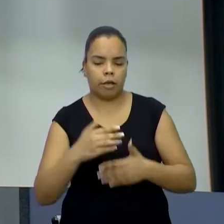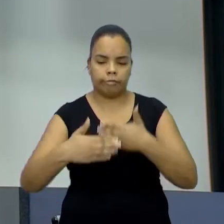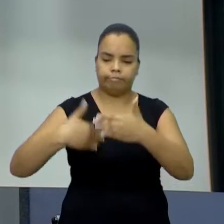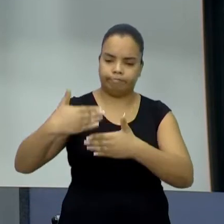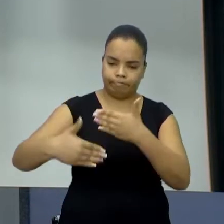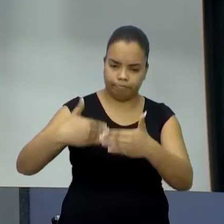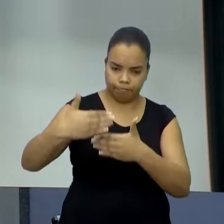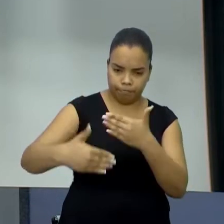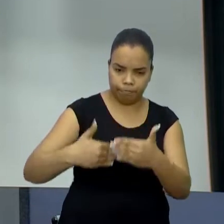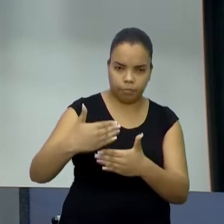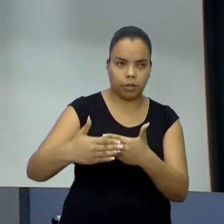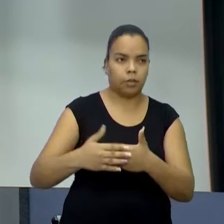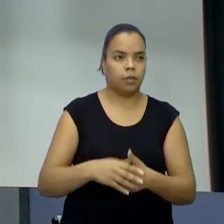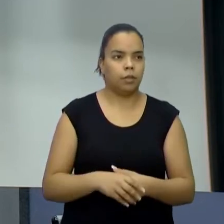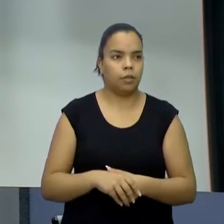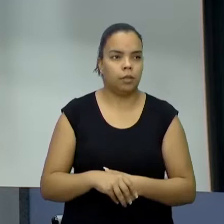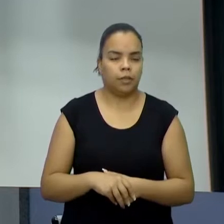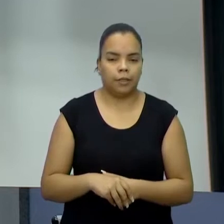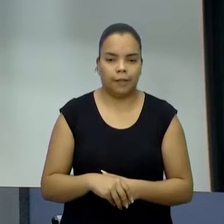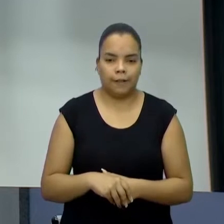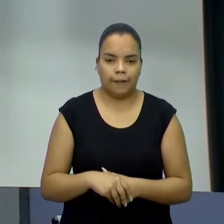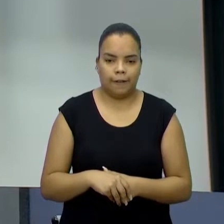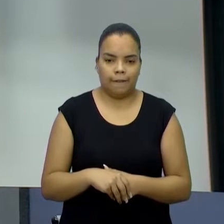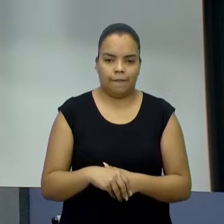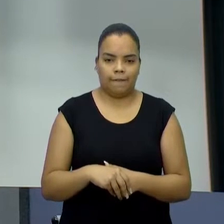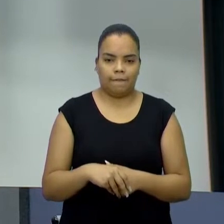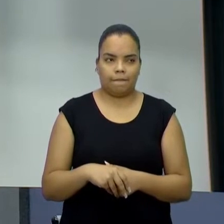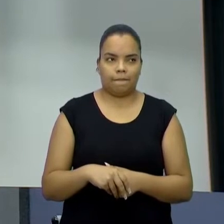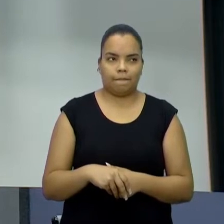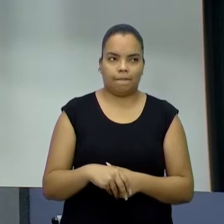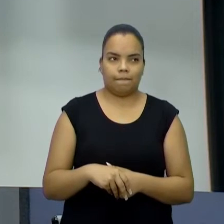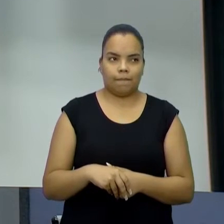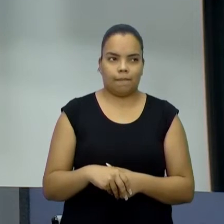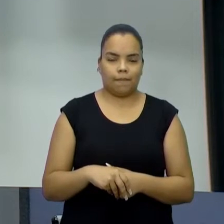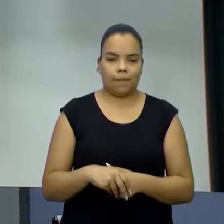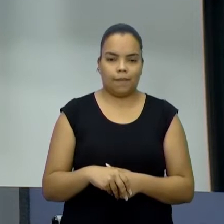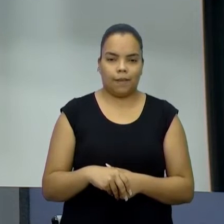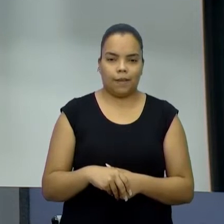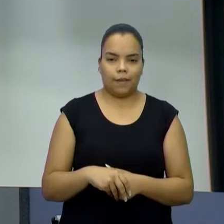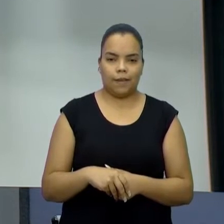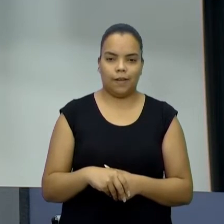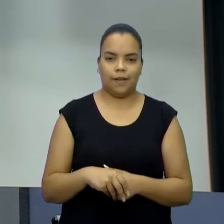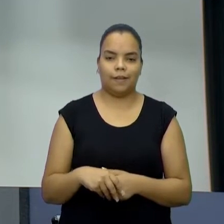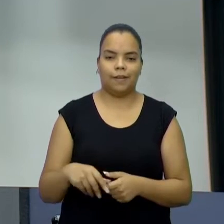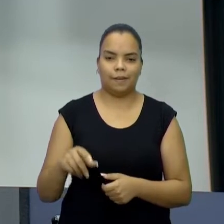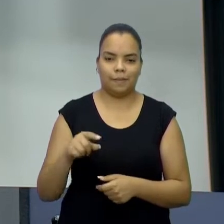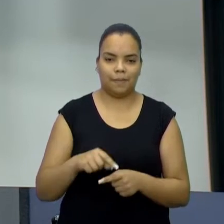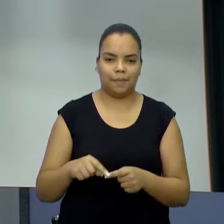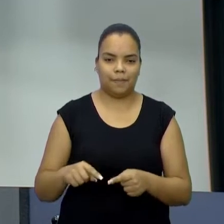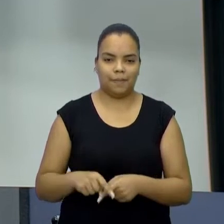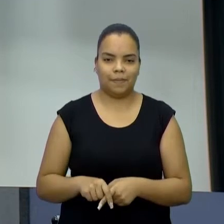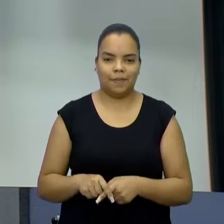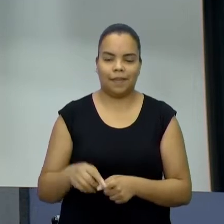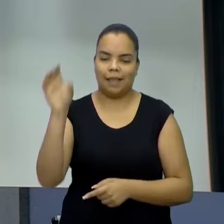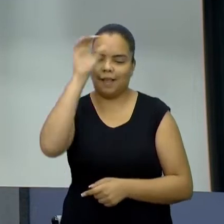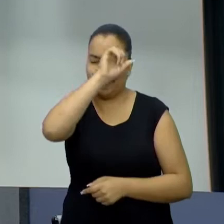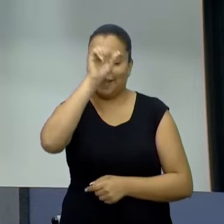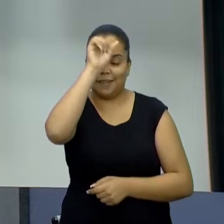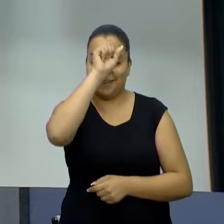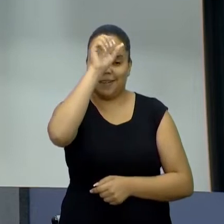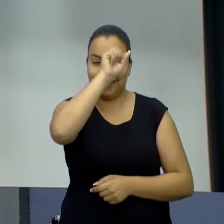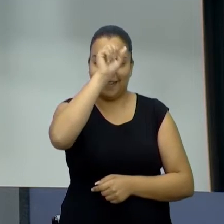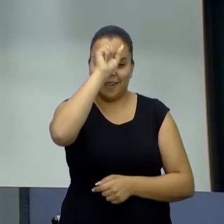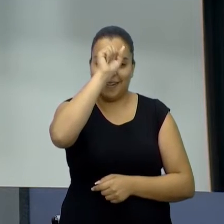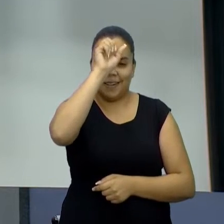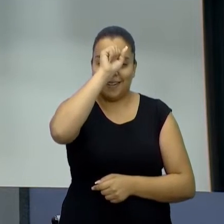desenrolaram os problemas que apareceram. Então, realmente, e na questão do aprendizado, como foi esse aprendizado, pensando